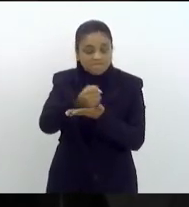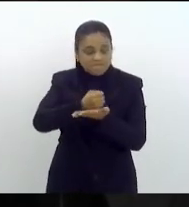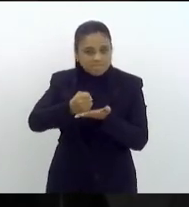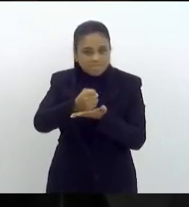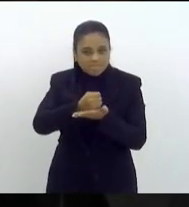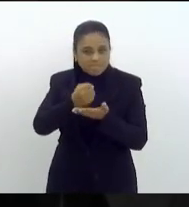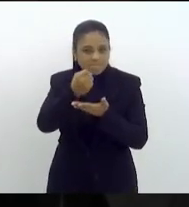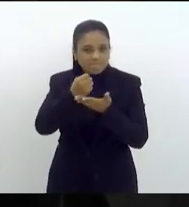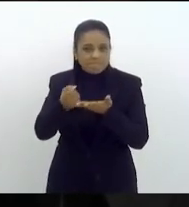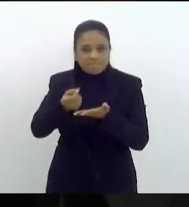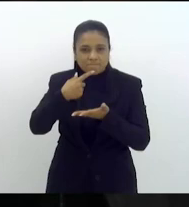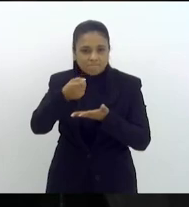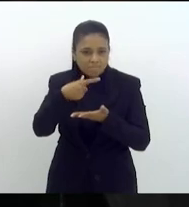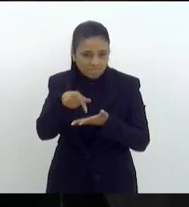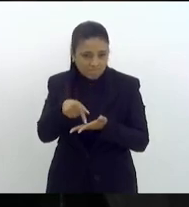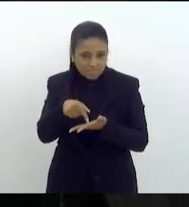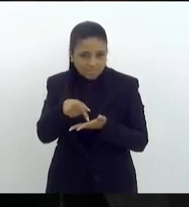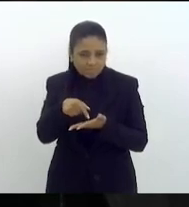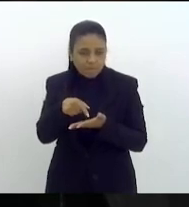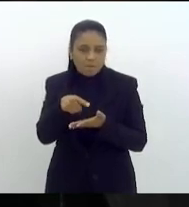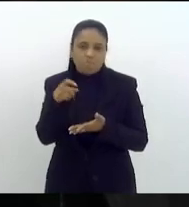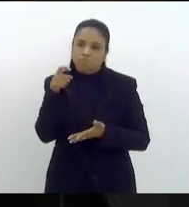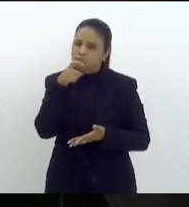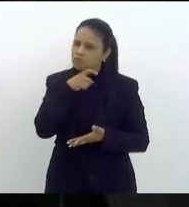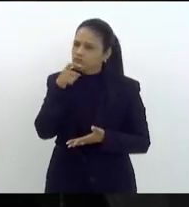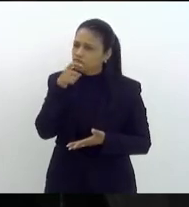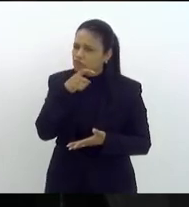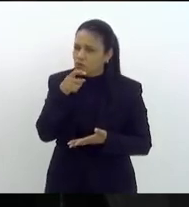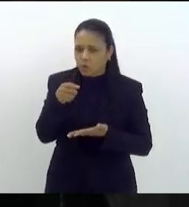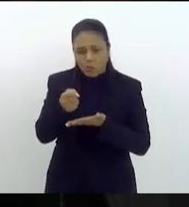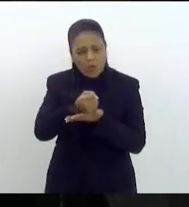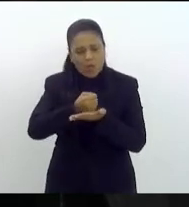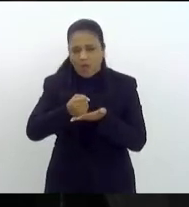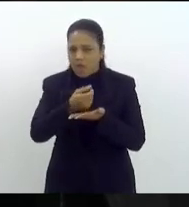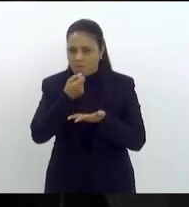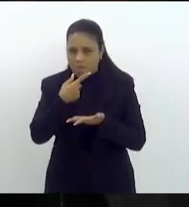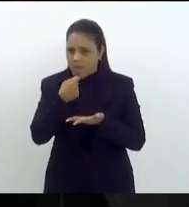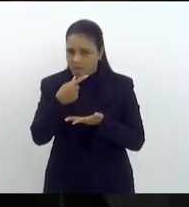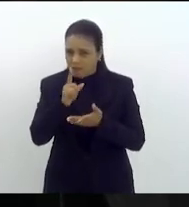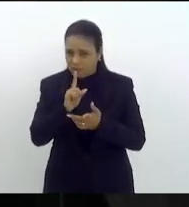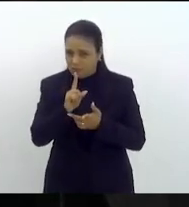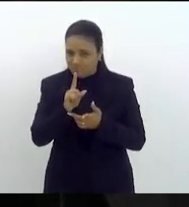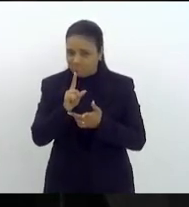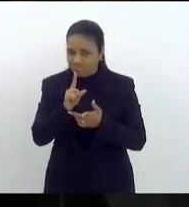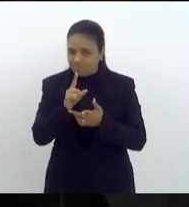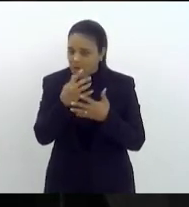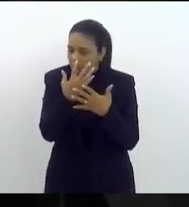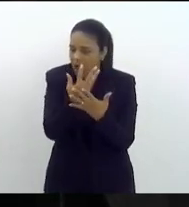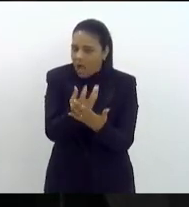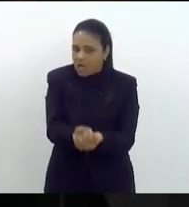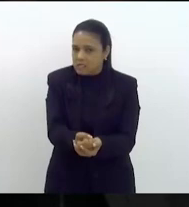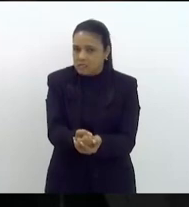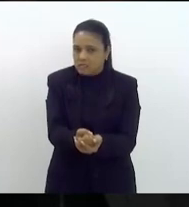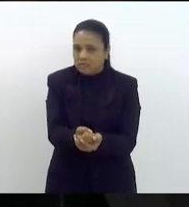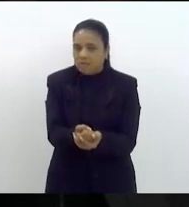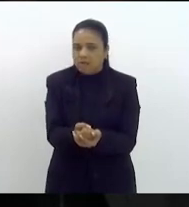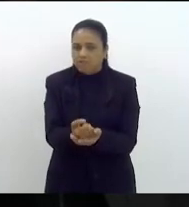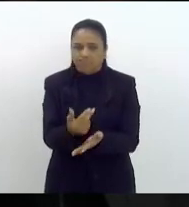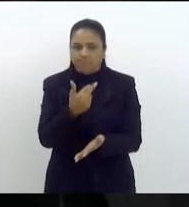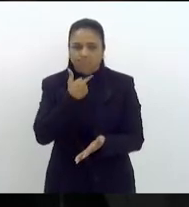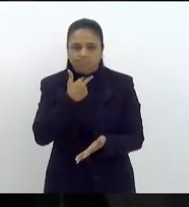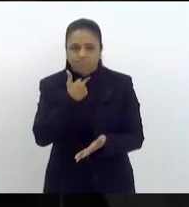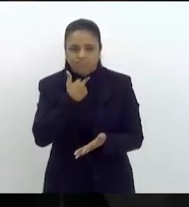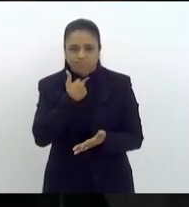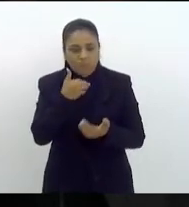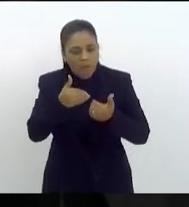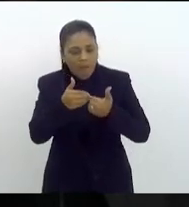que uma mentira não tem fabricação de remédio nenhum então a gente não pode permitir que essa excrecência que abre a porta